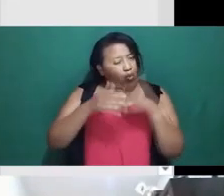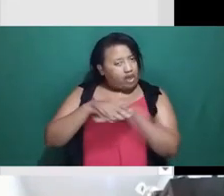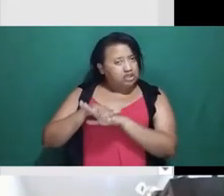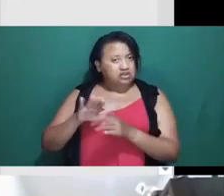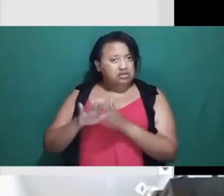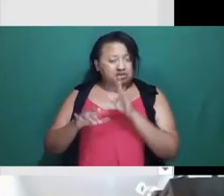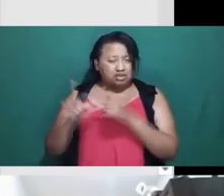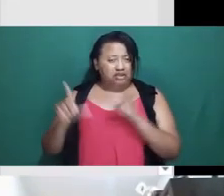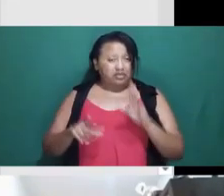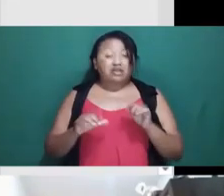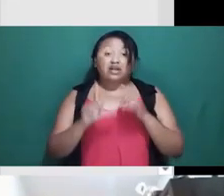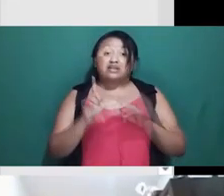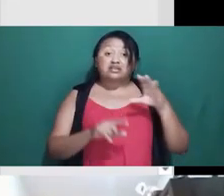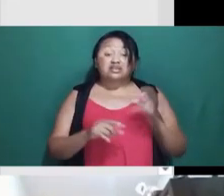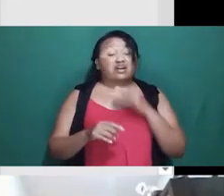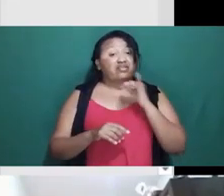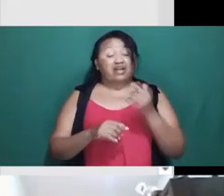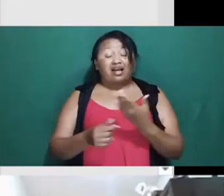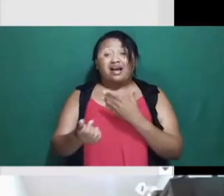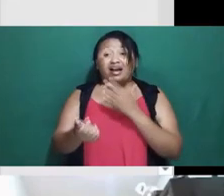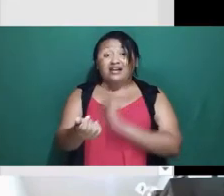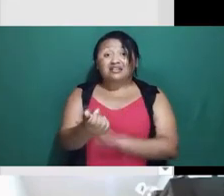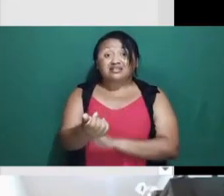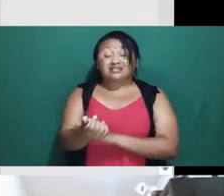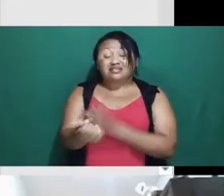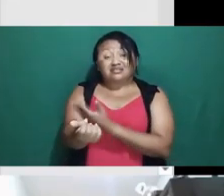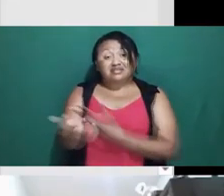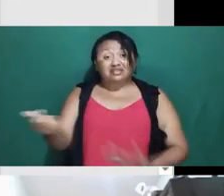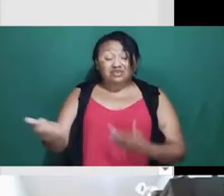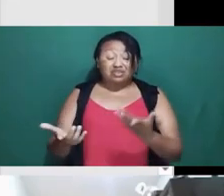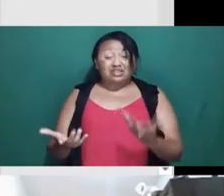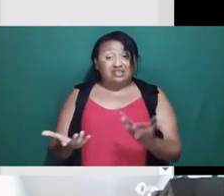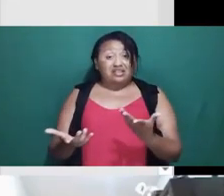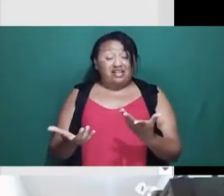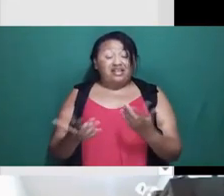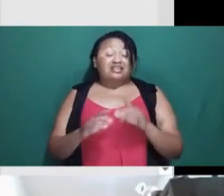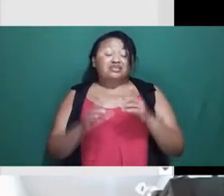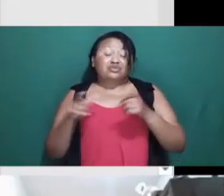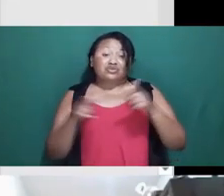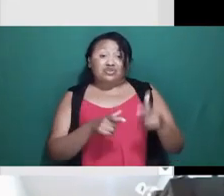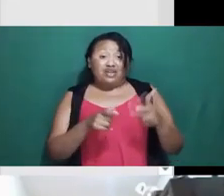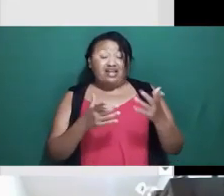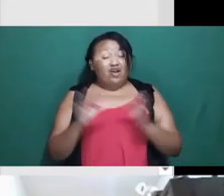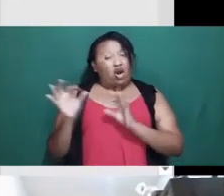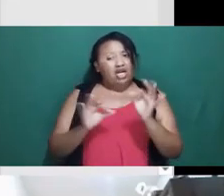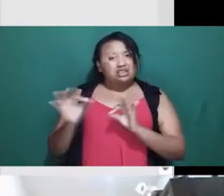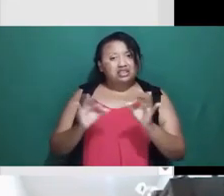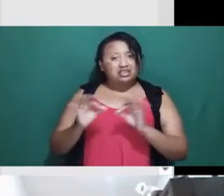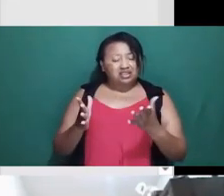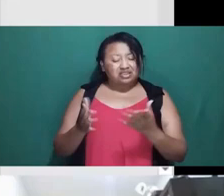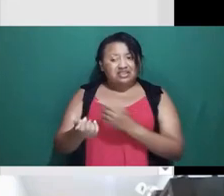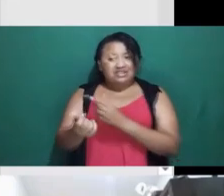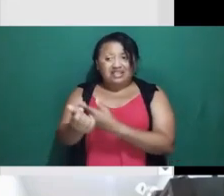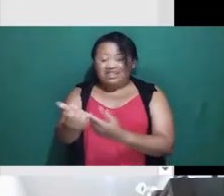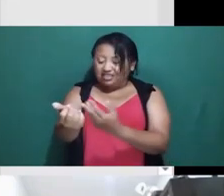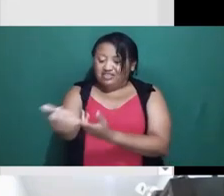b a retrocedeza a pressão sanguínea dos membros inferiores é regulada pela presença de válvulas nas veias e nas artérias